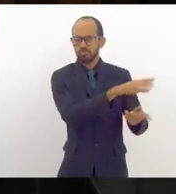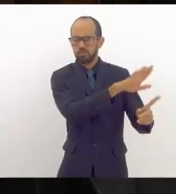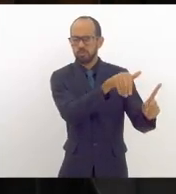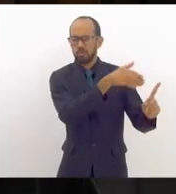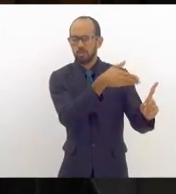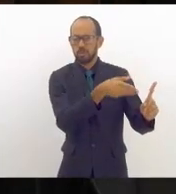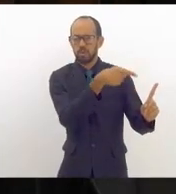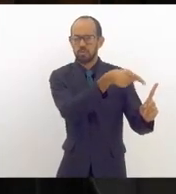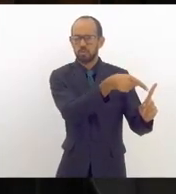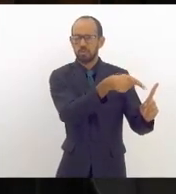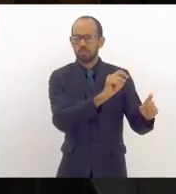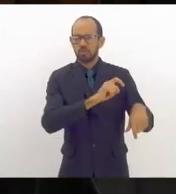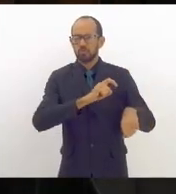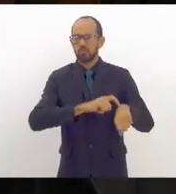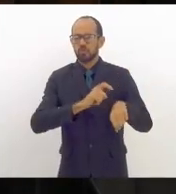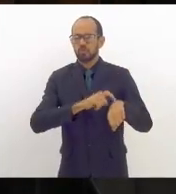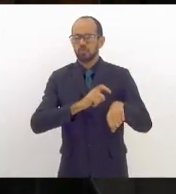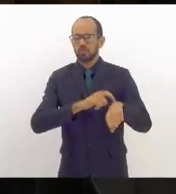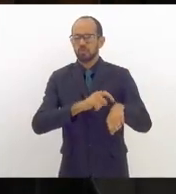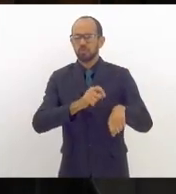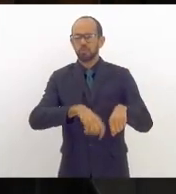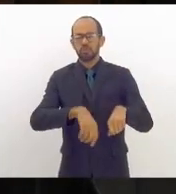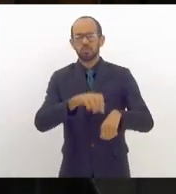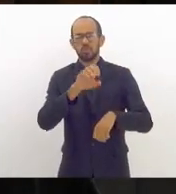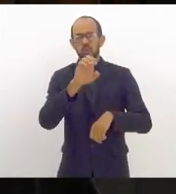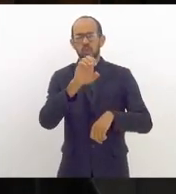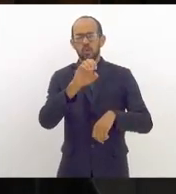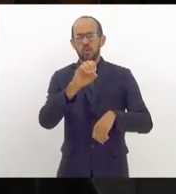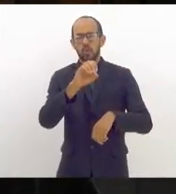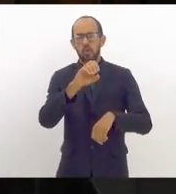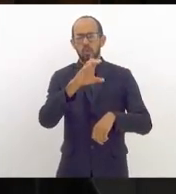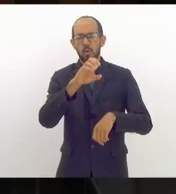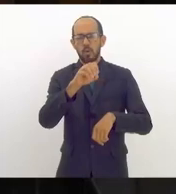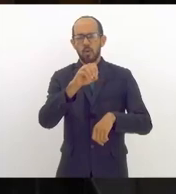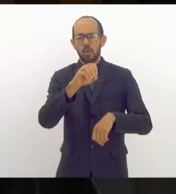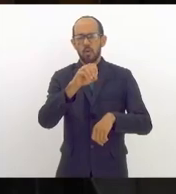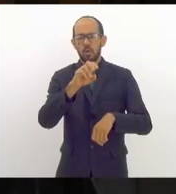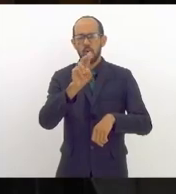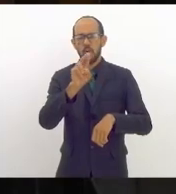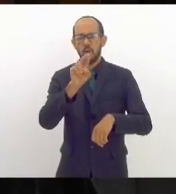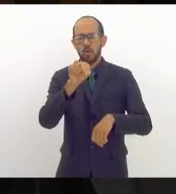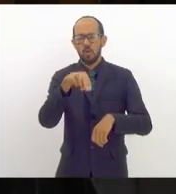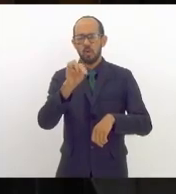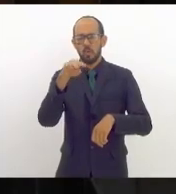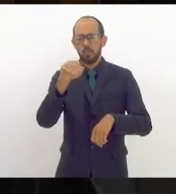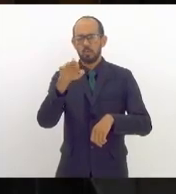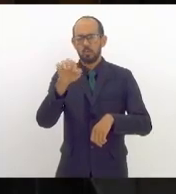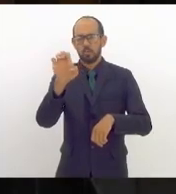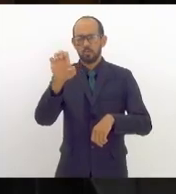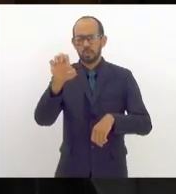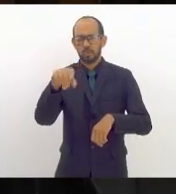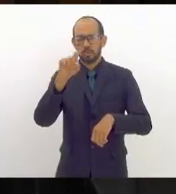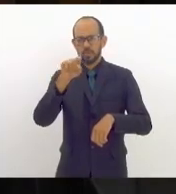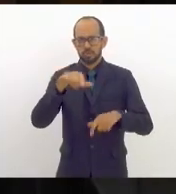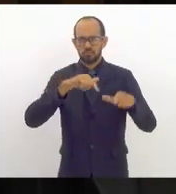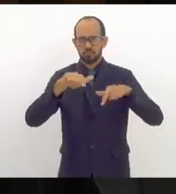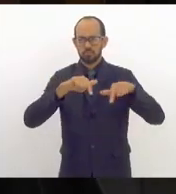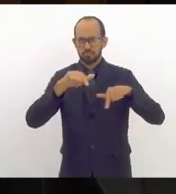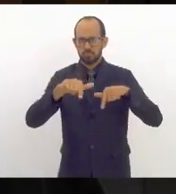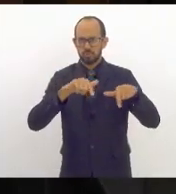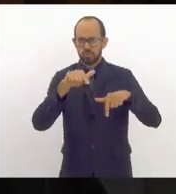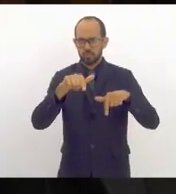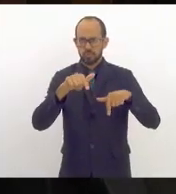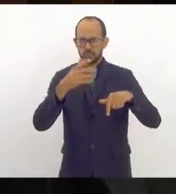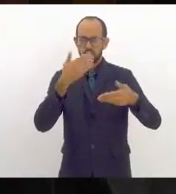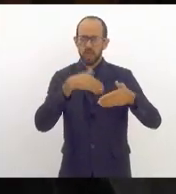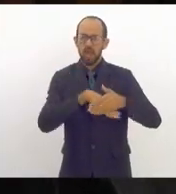na época que o columbre ainda era presidente do senado esse meu pedido foi arquivado junto com 35 outros